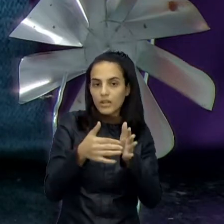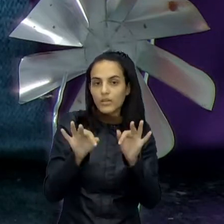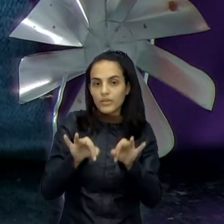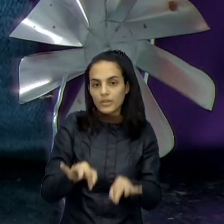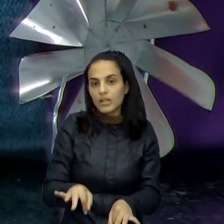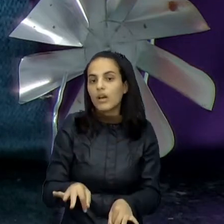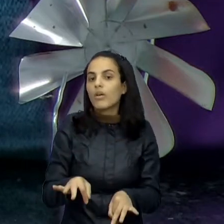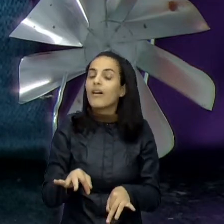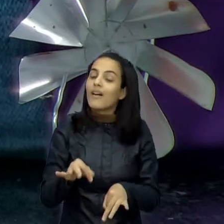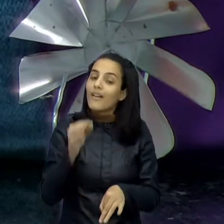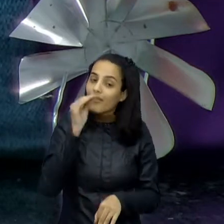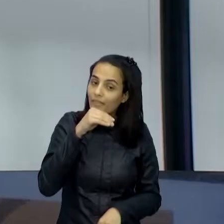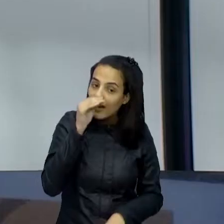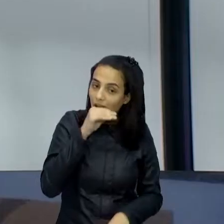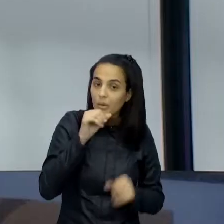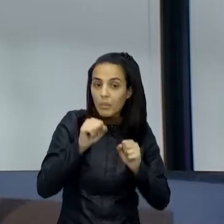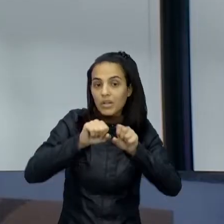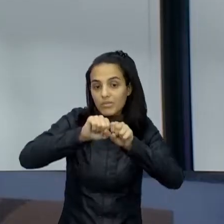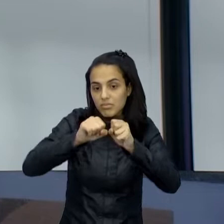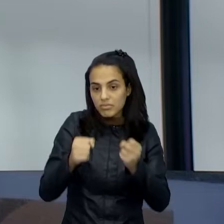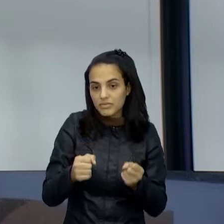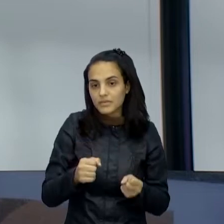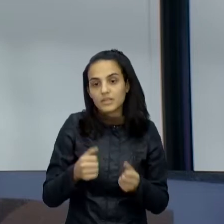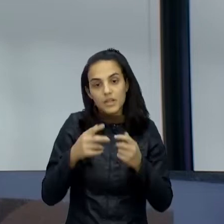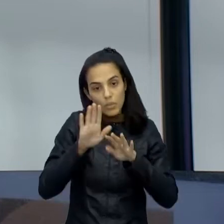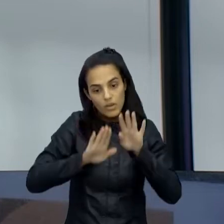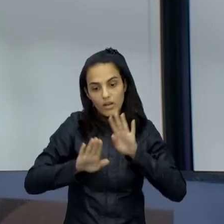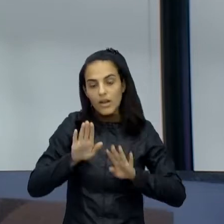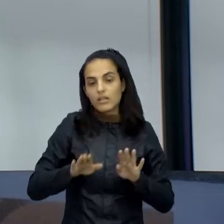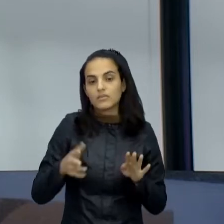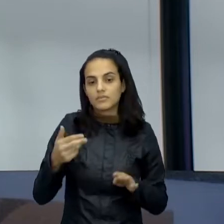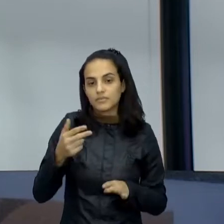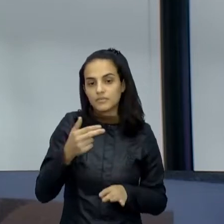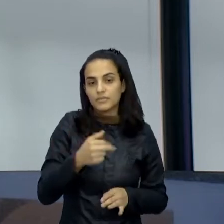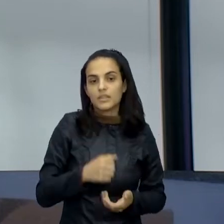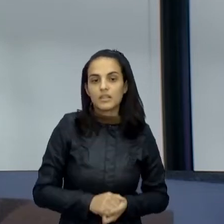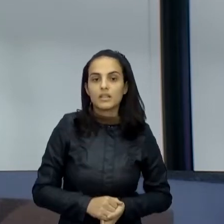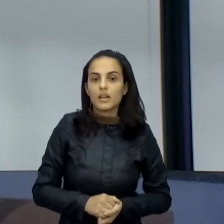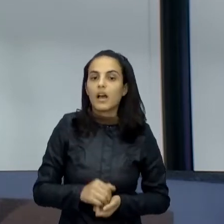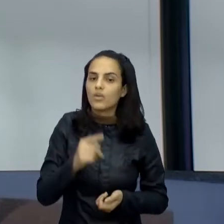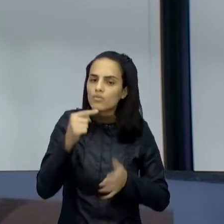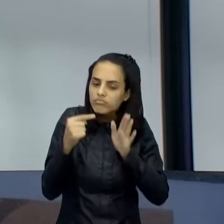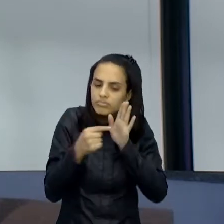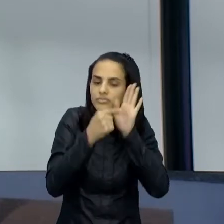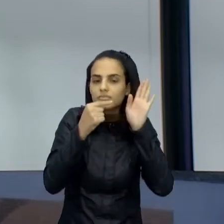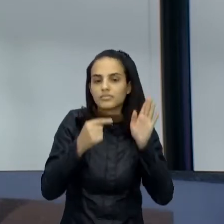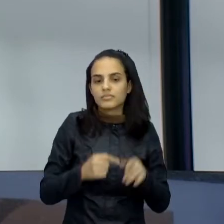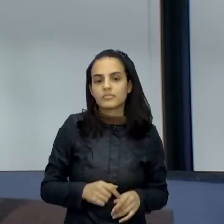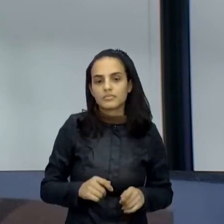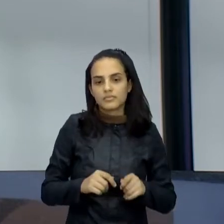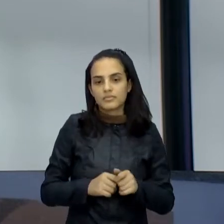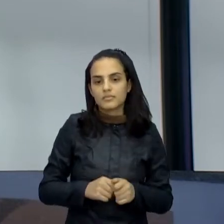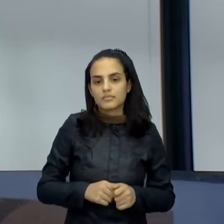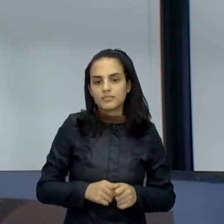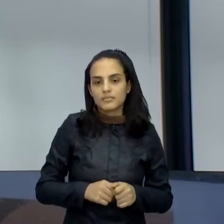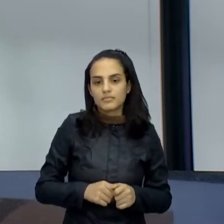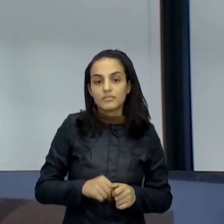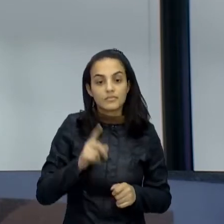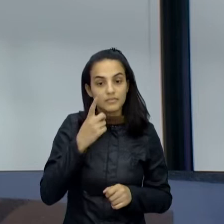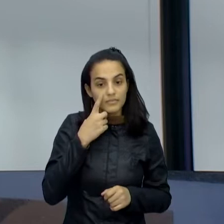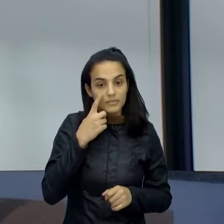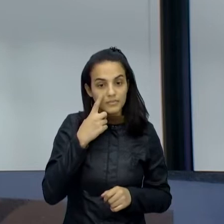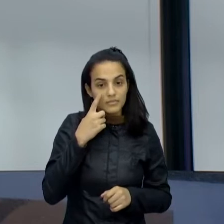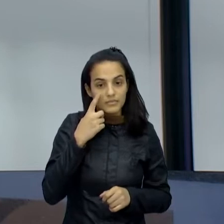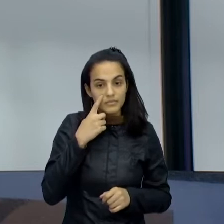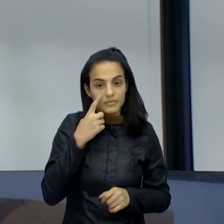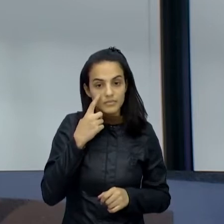é sensível, ela pode rasgar, tá bom? E aí com o prego eu fiz um furo no meio e deu pra gente e fiz